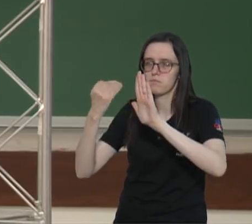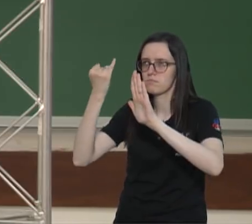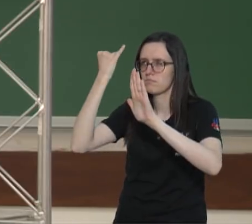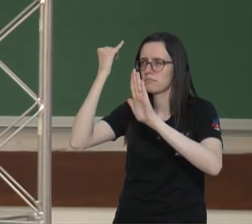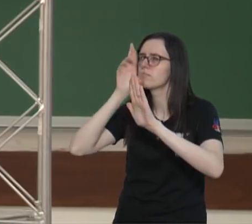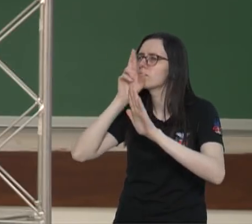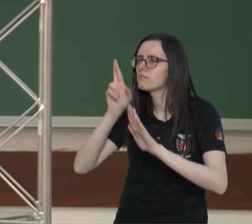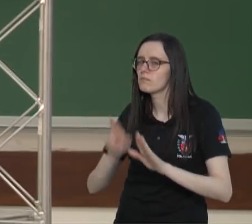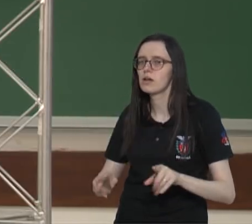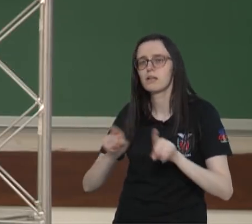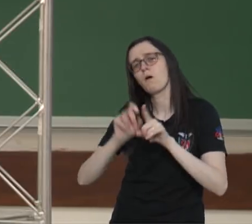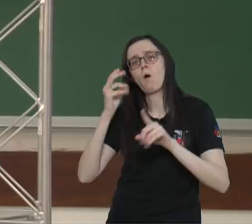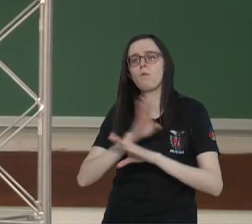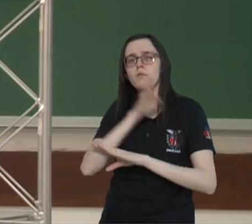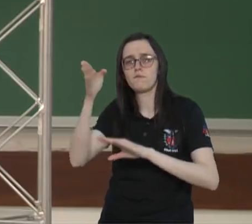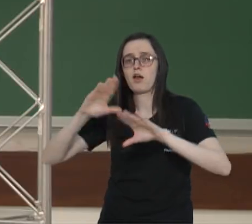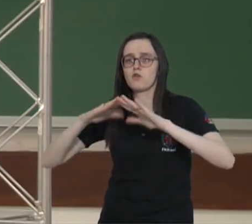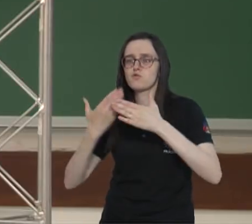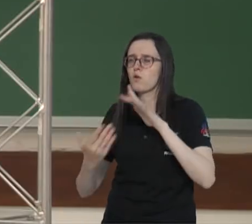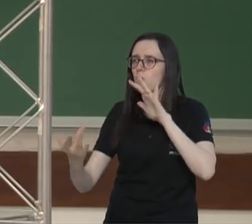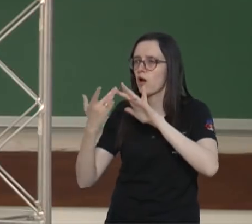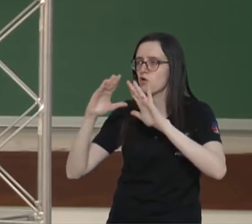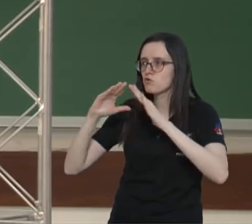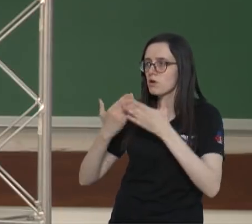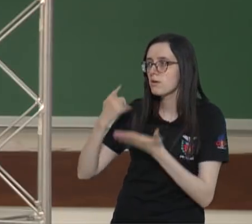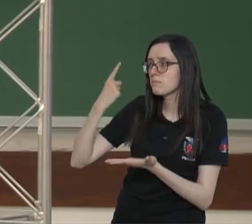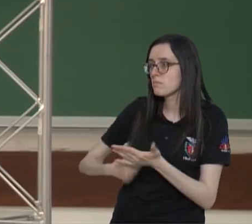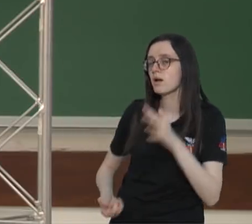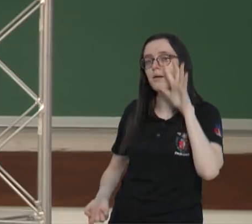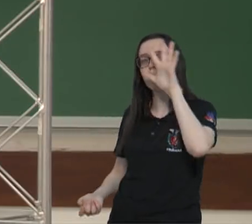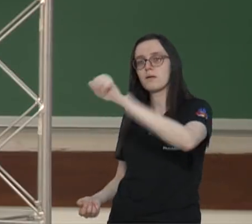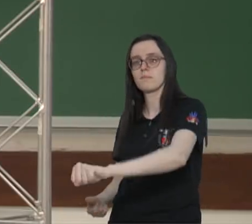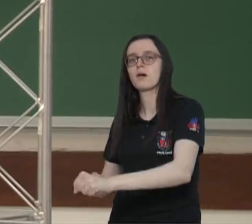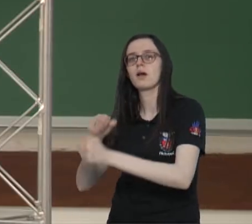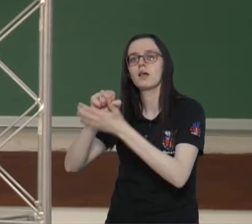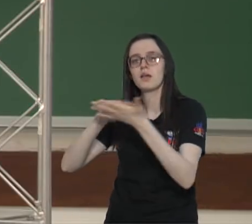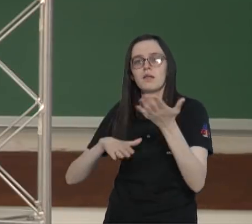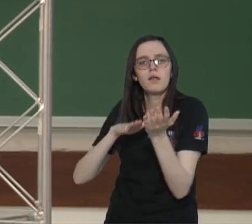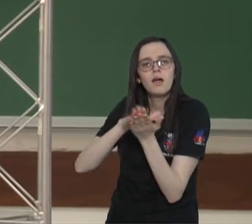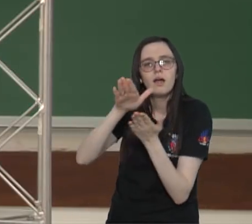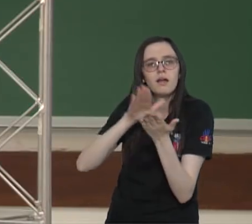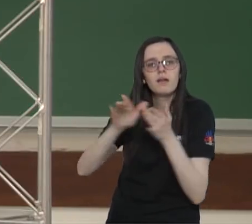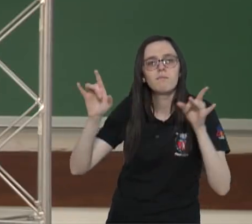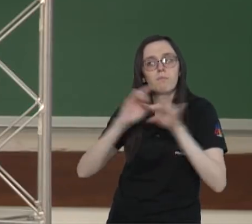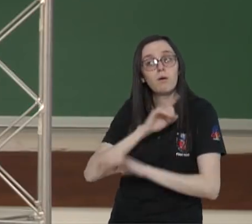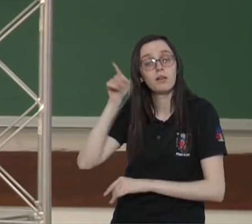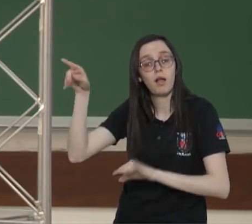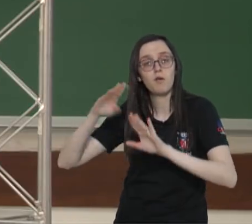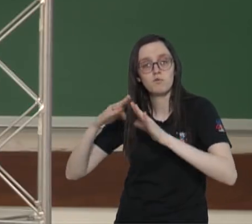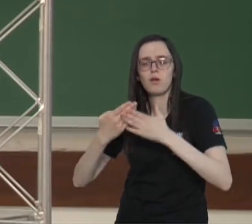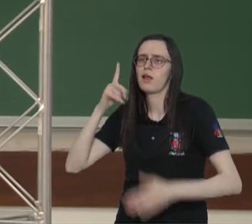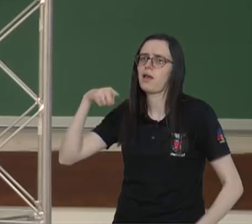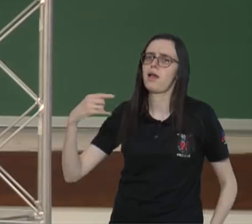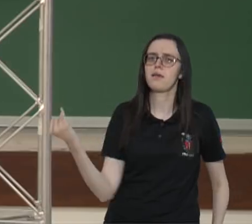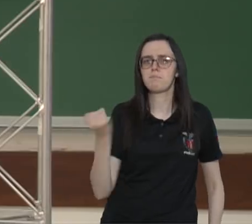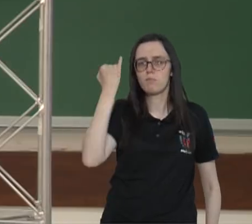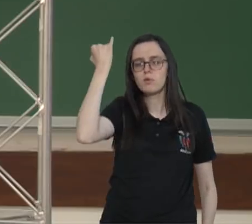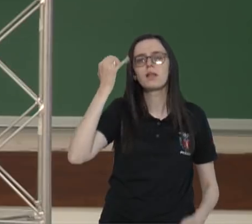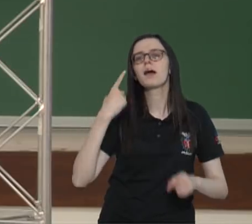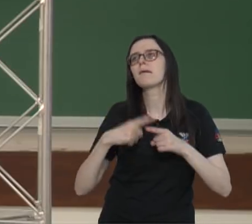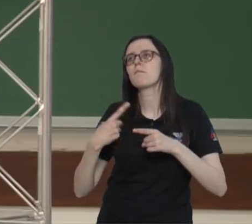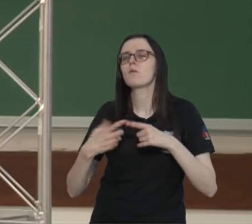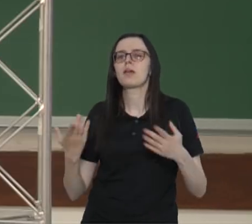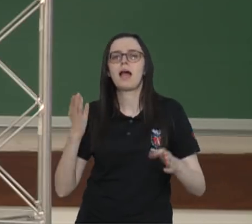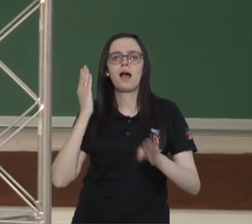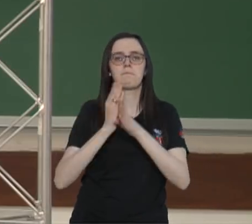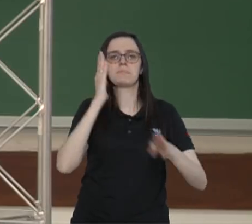aula, ou vá até a sua escola, né? Entre em contato com a sua escola, pegue os exercícios impressos, né? E é muito importante porque,